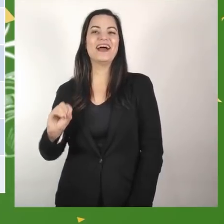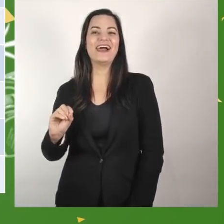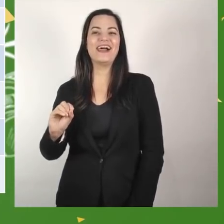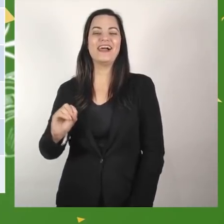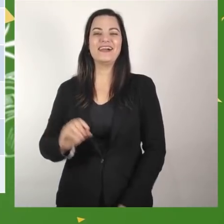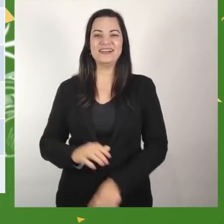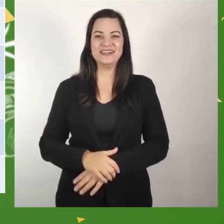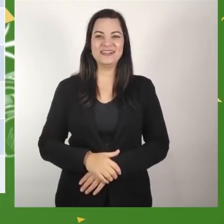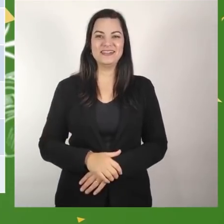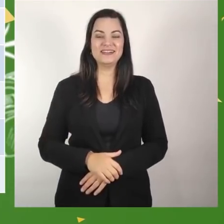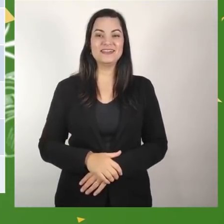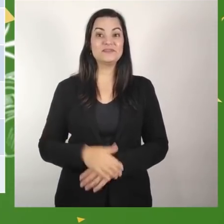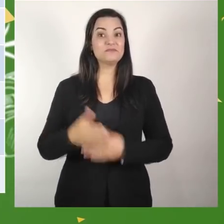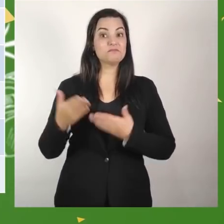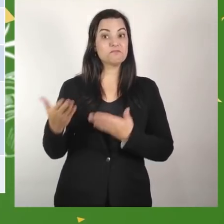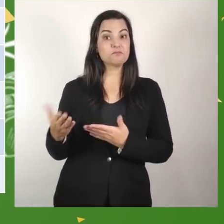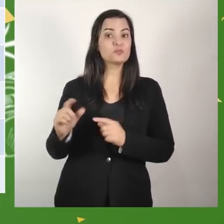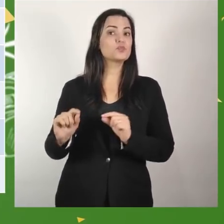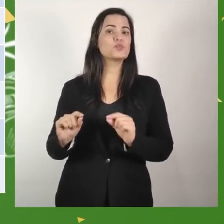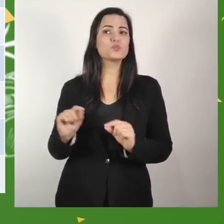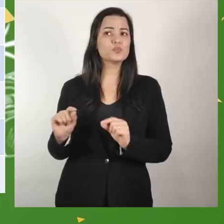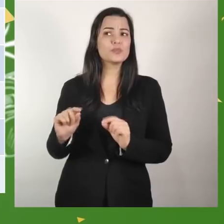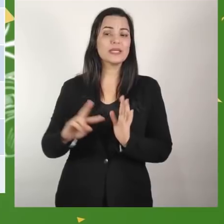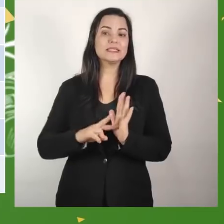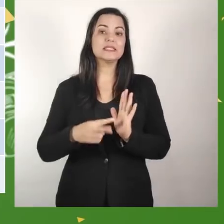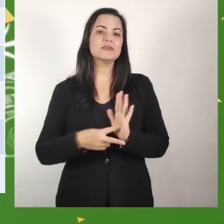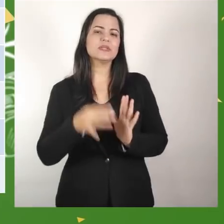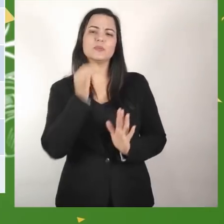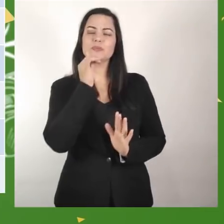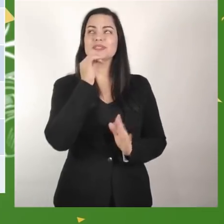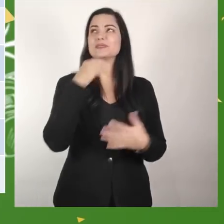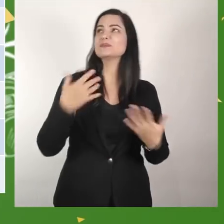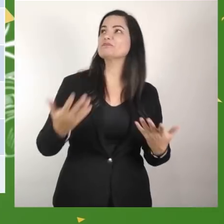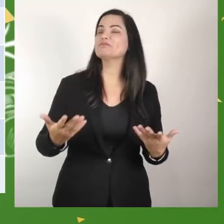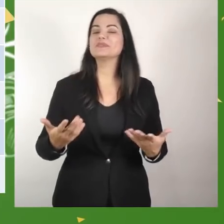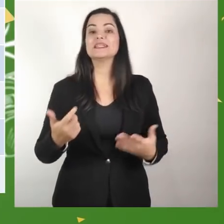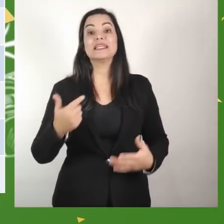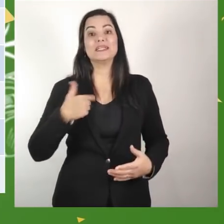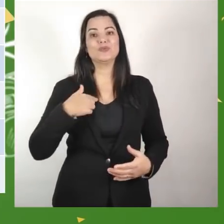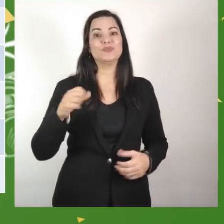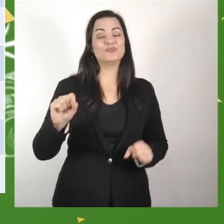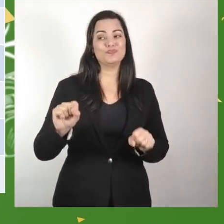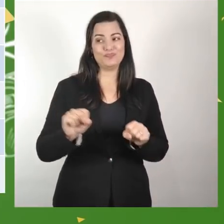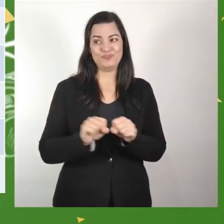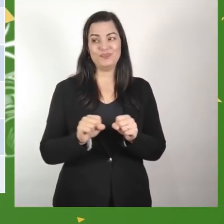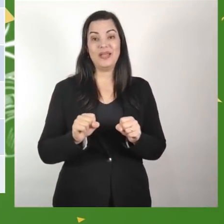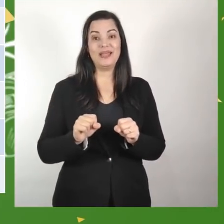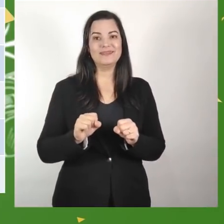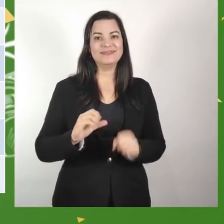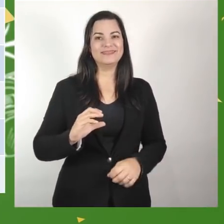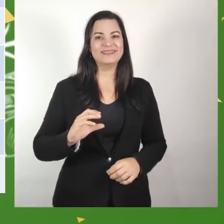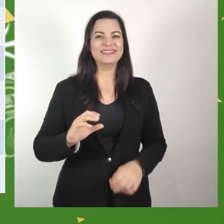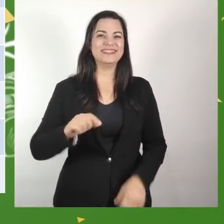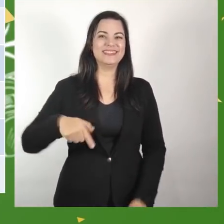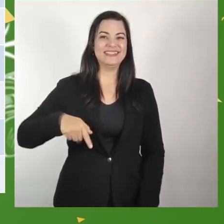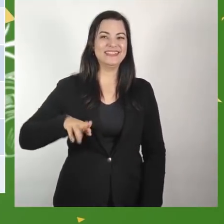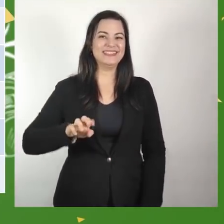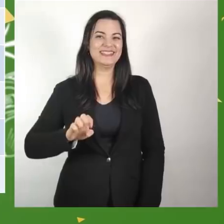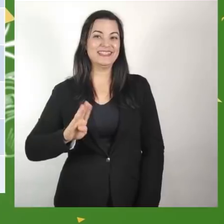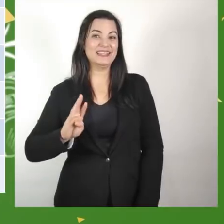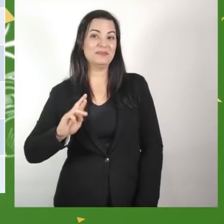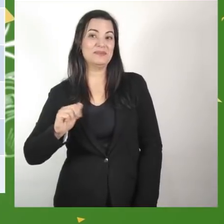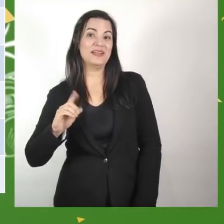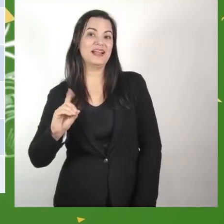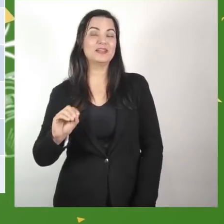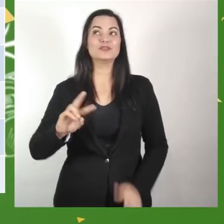quebrado. O quebrado aqui é no sentido de falar assim, nossa, tô quebrado, tá